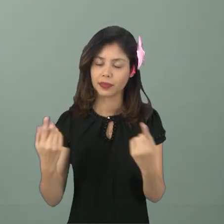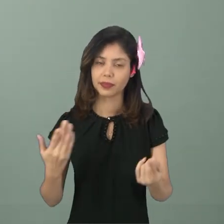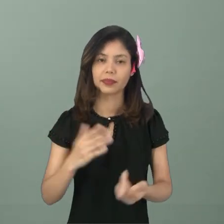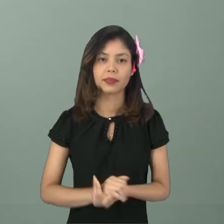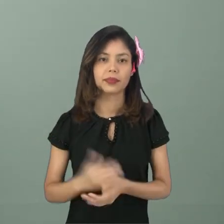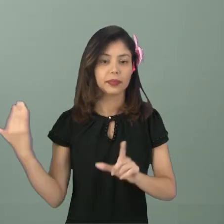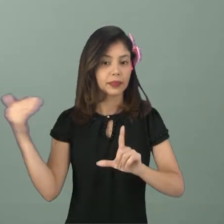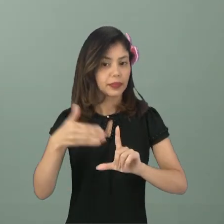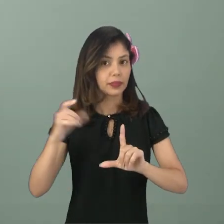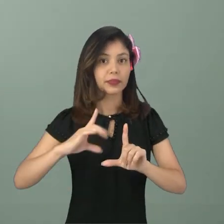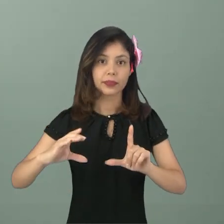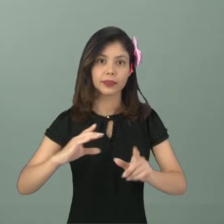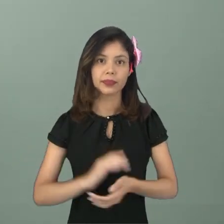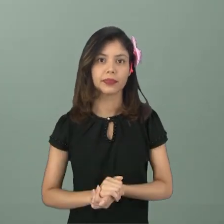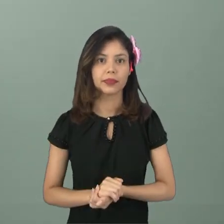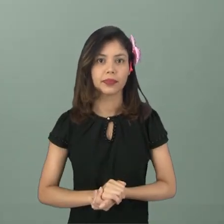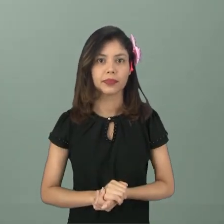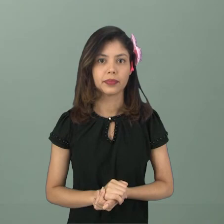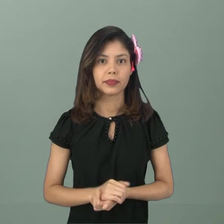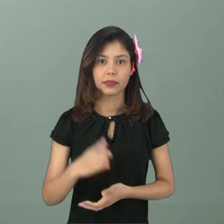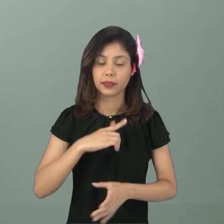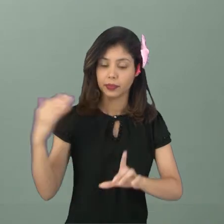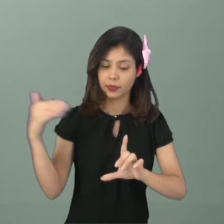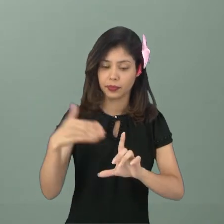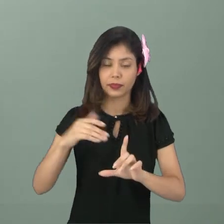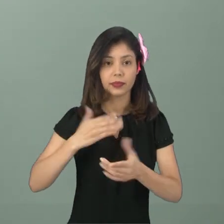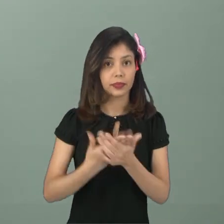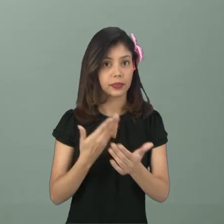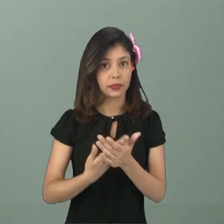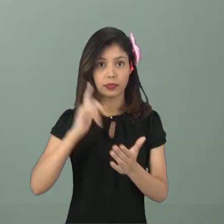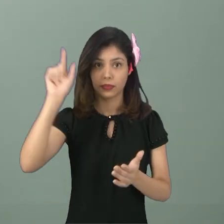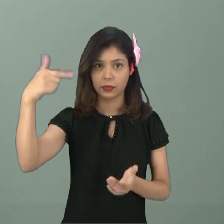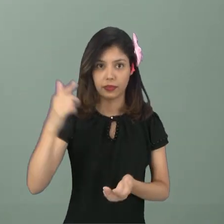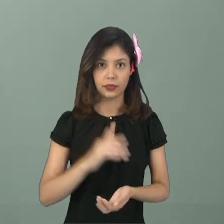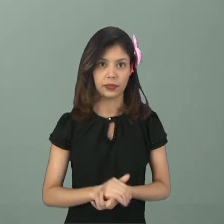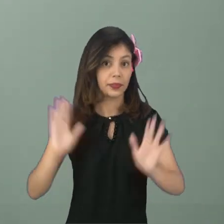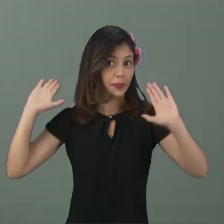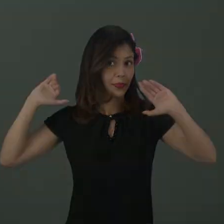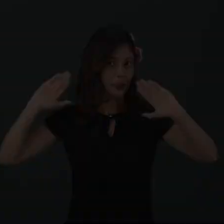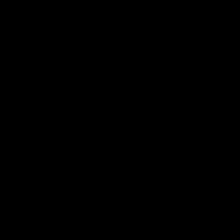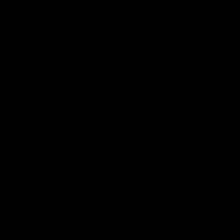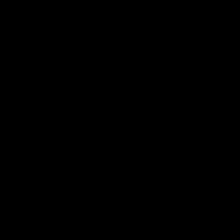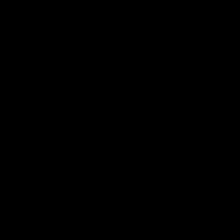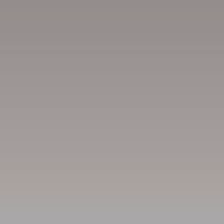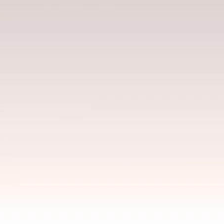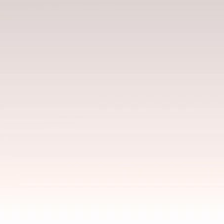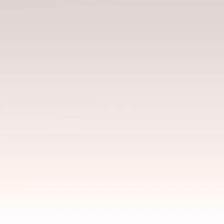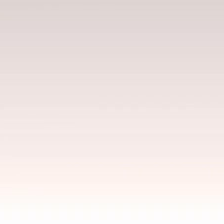aula. Acessem a plataforma Eduque para ter acesso a essa aula e muitas outras. Tchau, tchau.